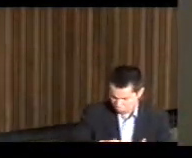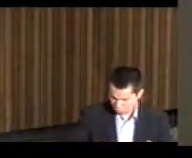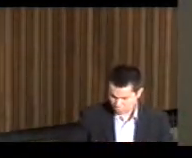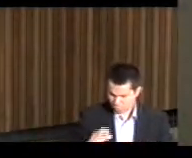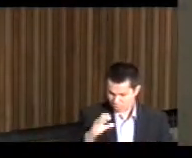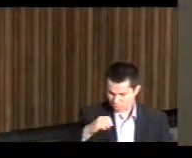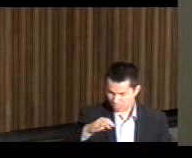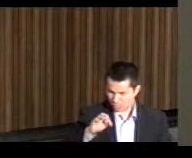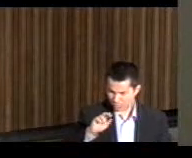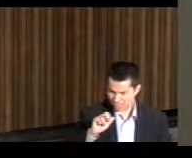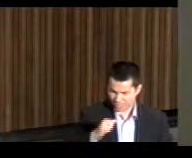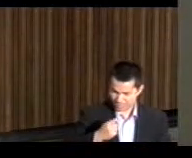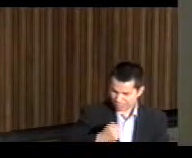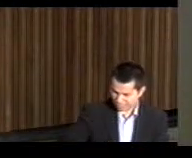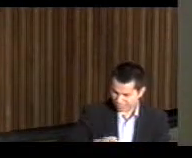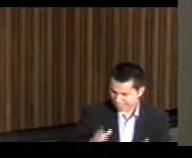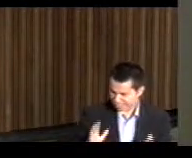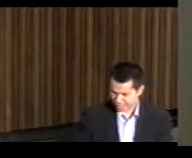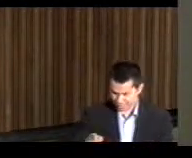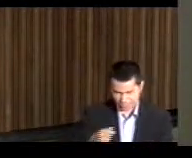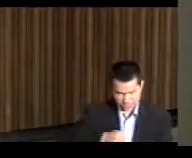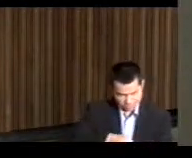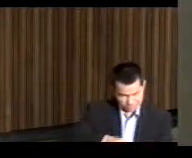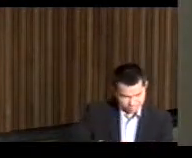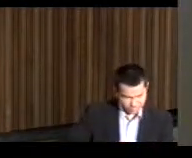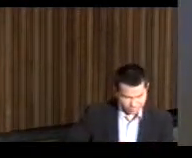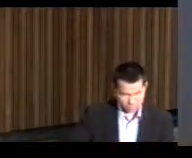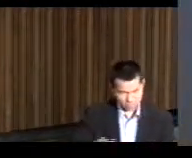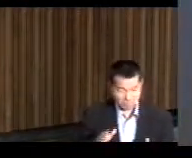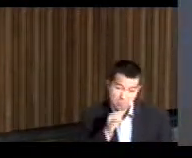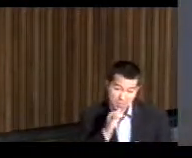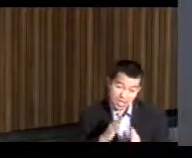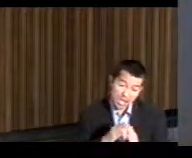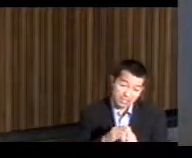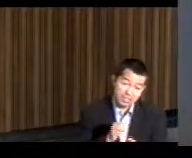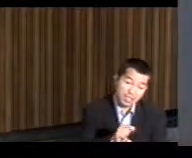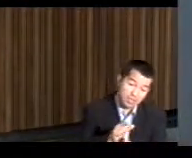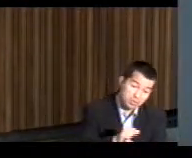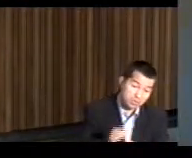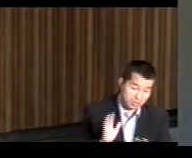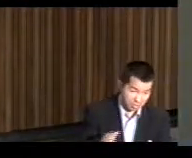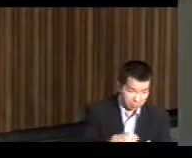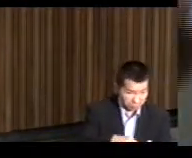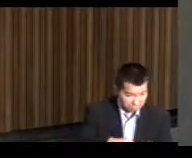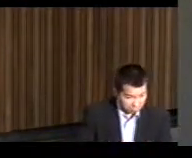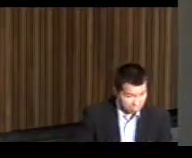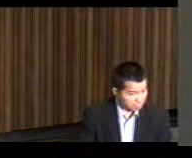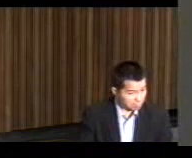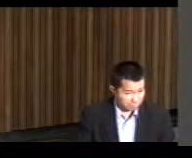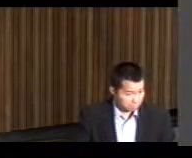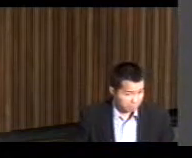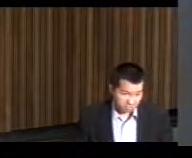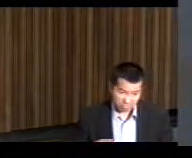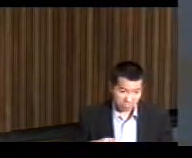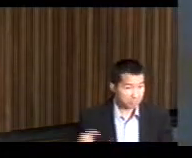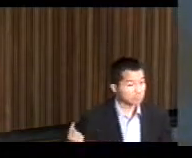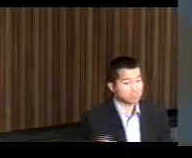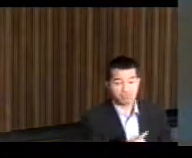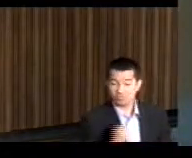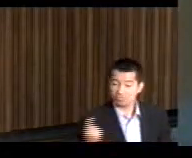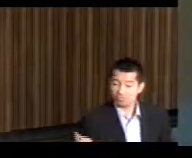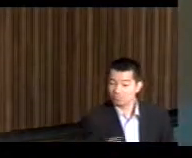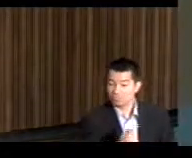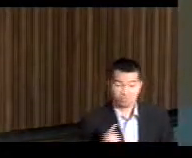contrato? Levanta a mão, ótimo. Já assinou uma escritura? Quem já assinou uma escritura? Tá? O que acontece quando a gente faz